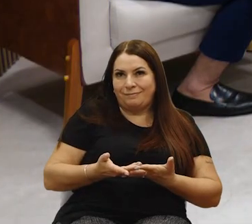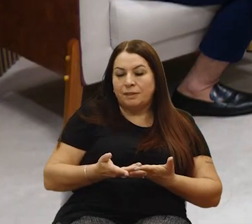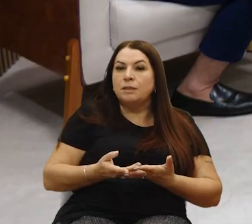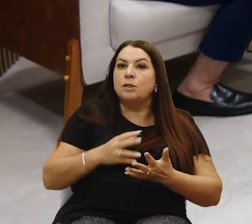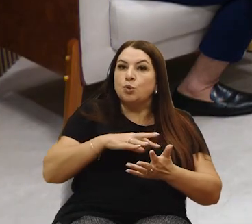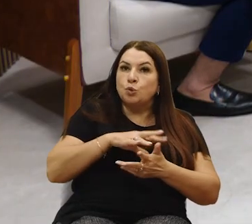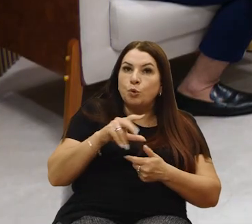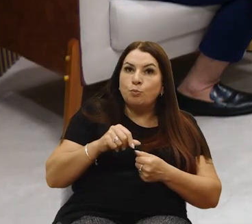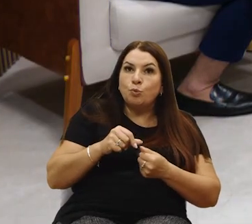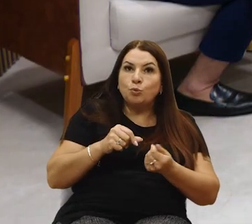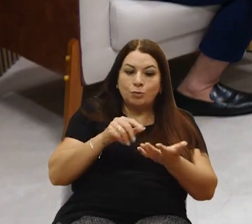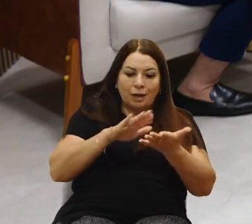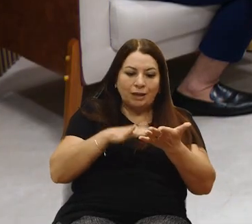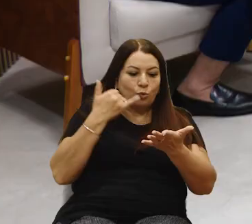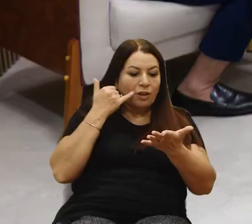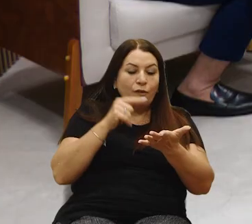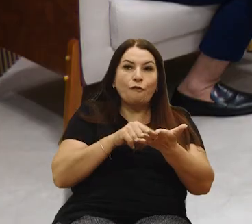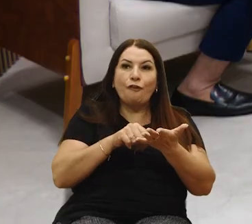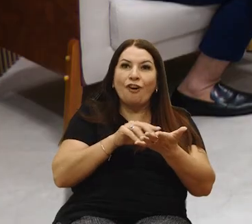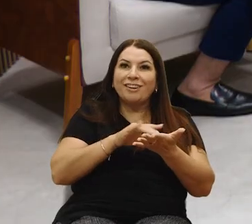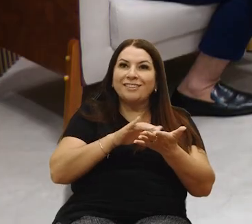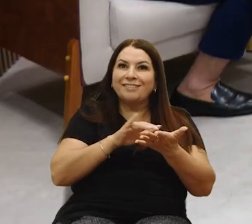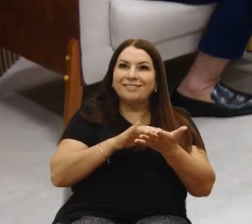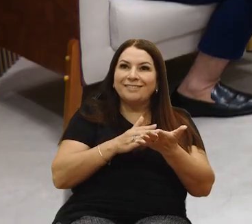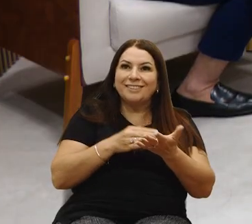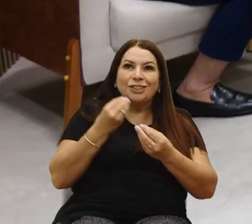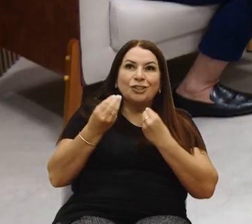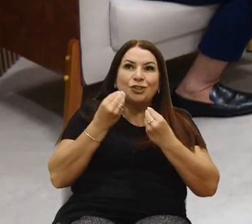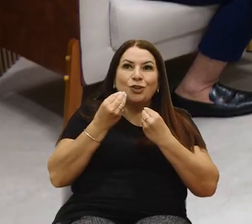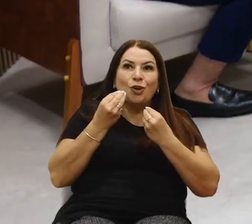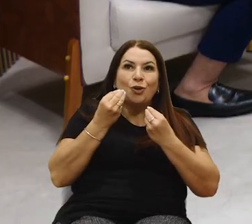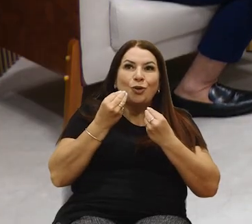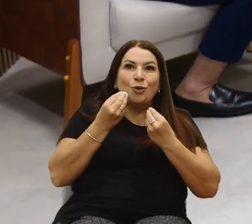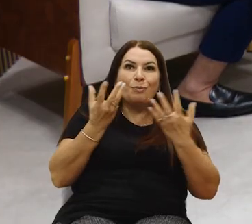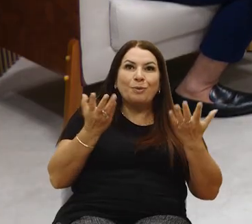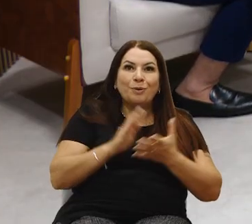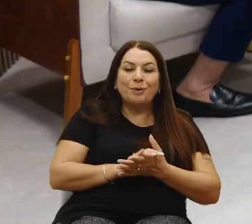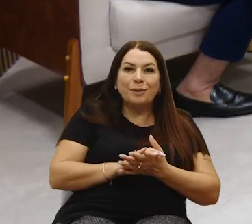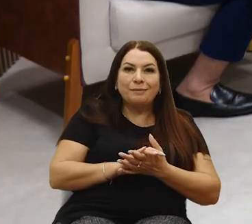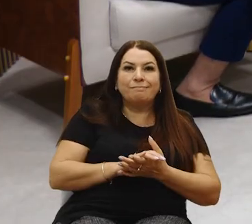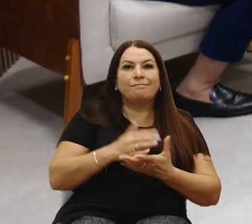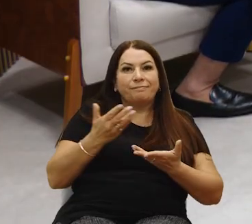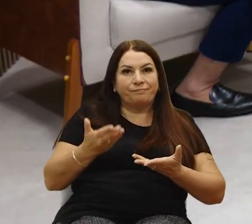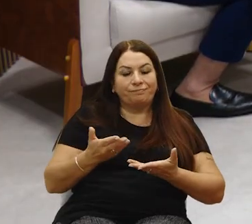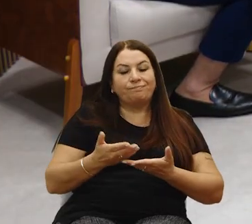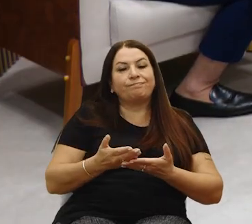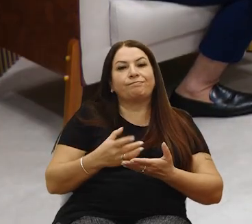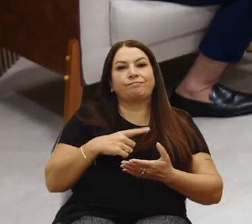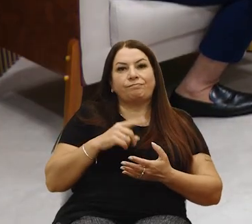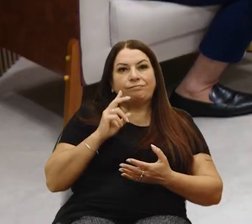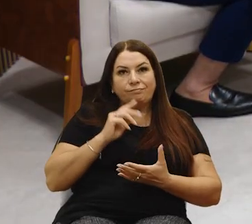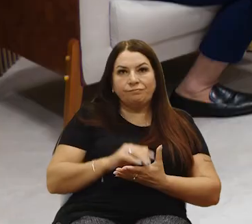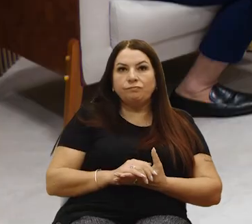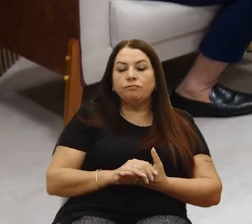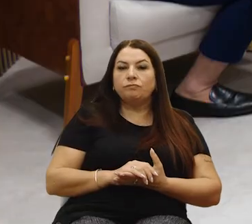o mundo está aqui na tua mão, Como? como você vai conseguir Vitor, fazer isso? que é possível? Aí é que a gente